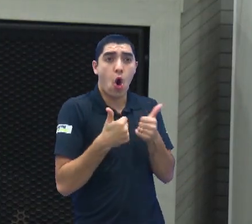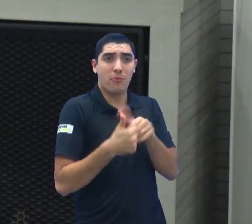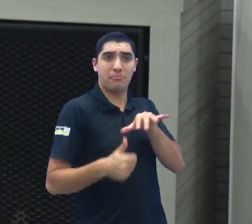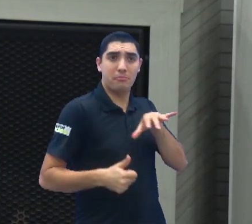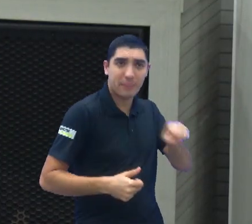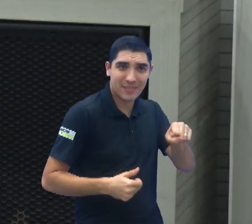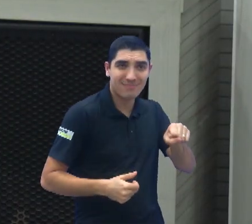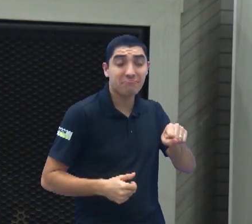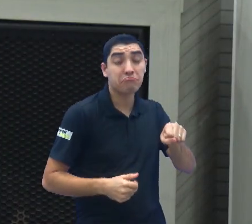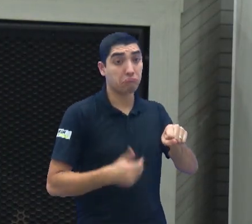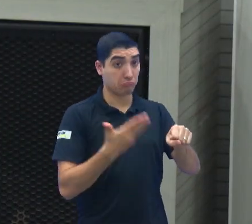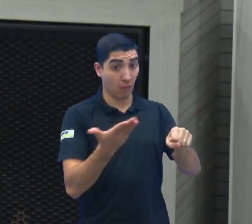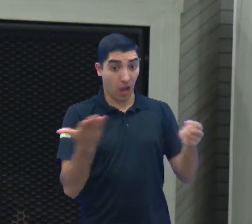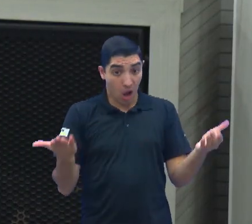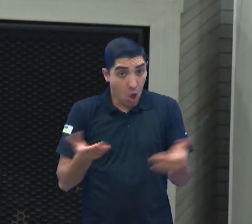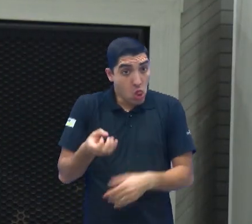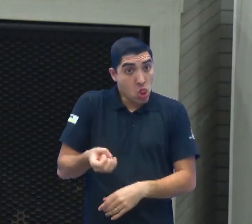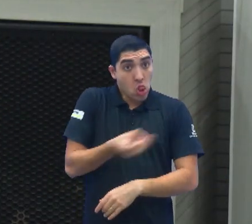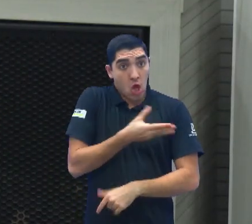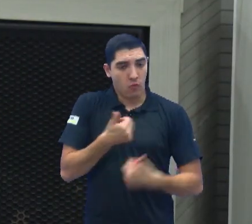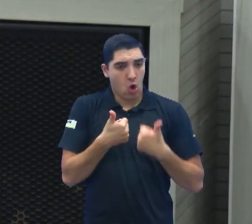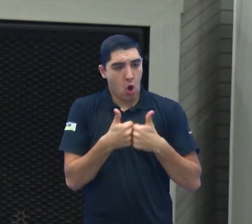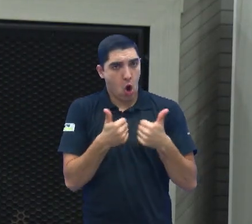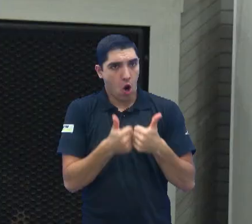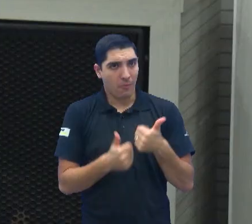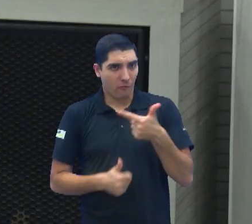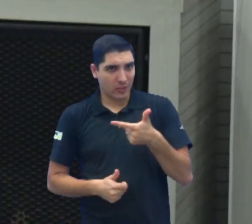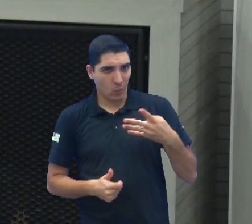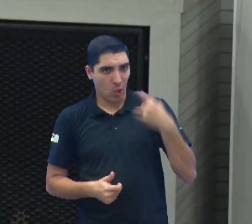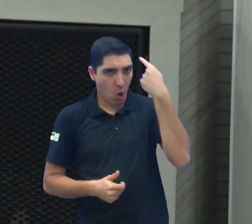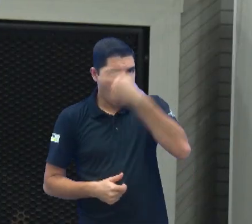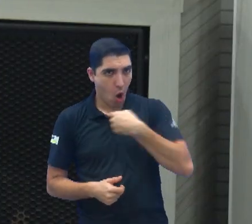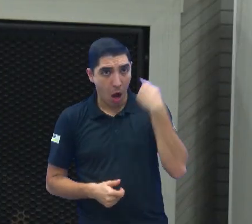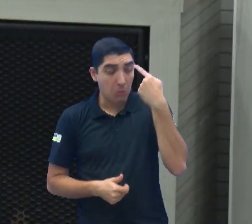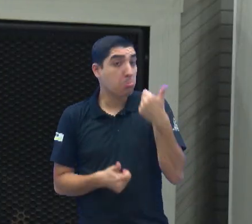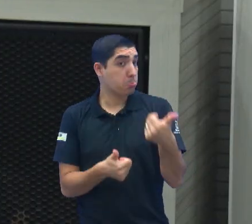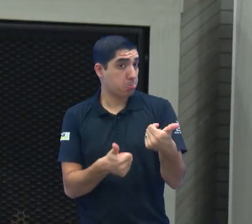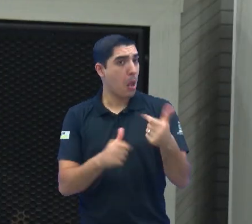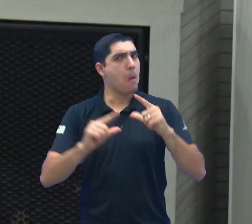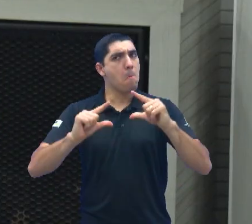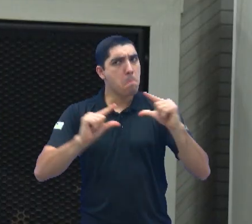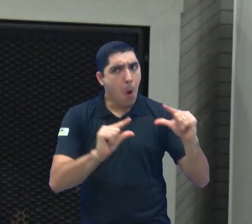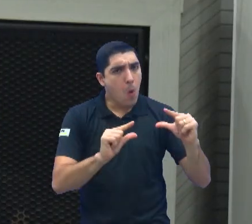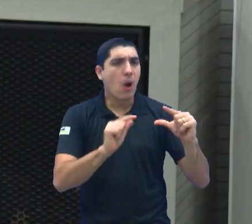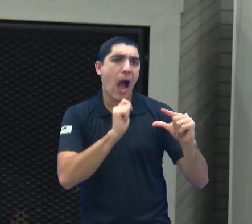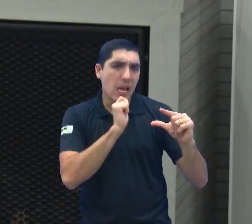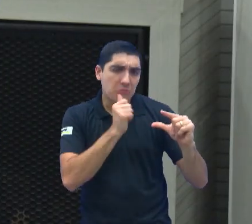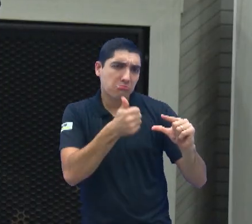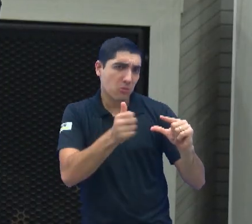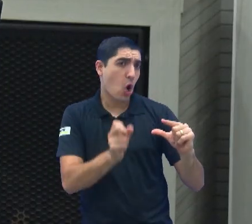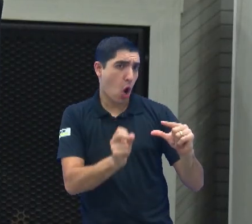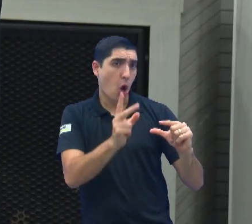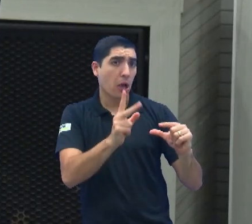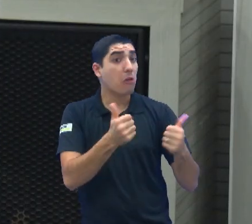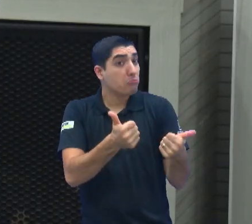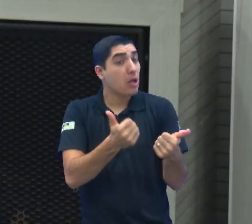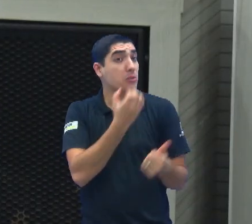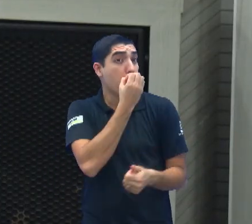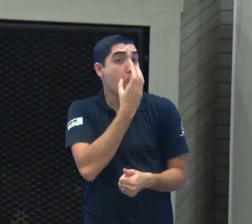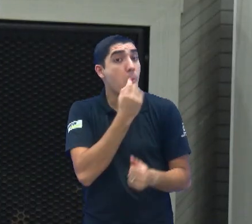do transporte 24 horas, mesmo que reduzido, já está começando a se desenhar e atendendo a